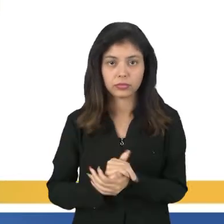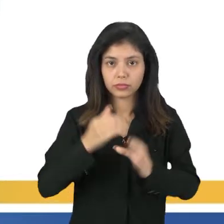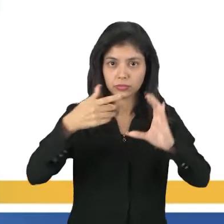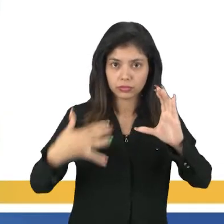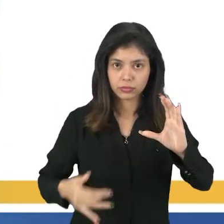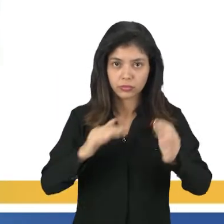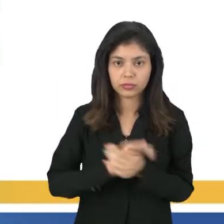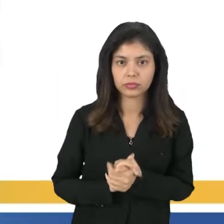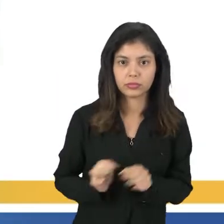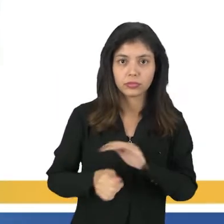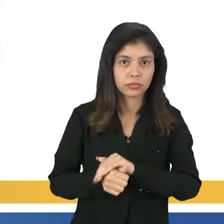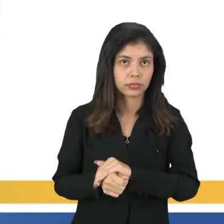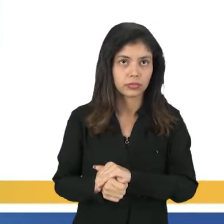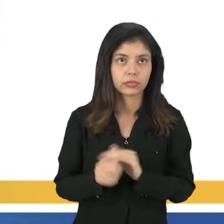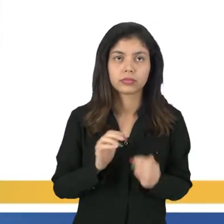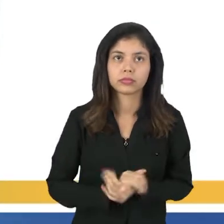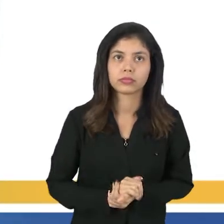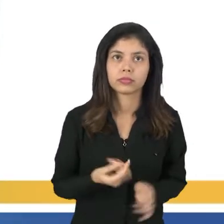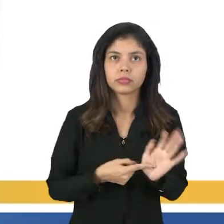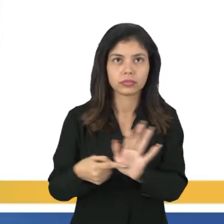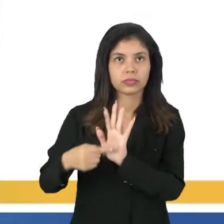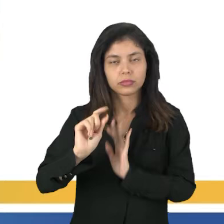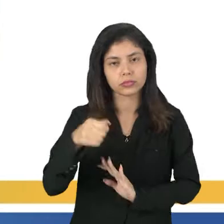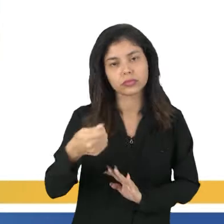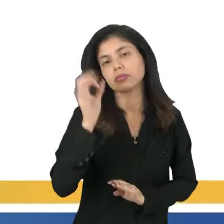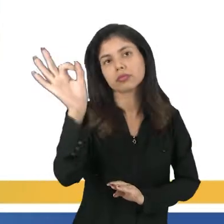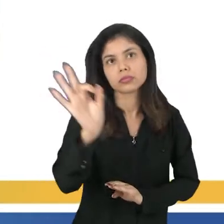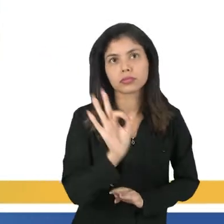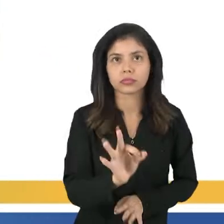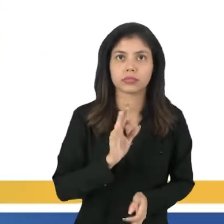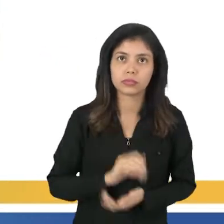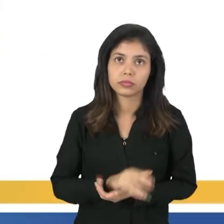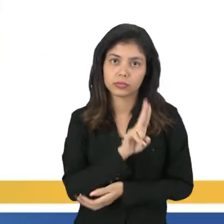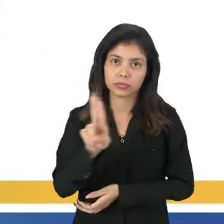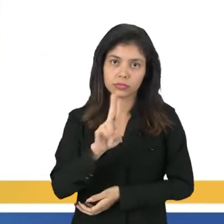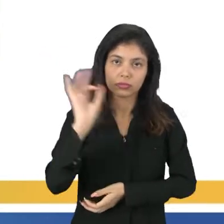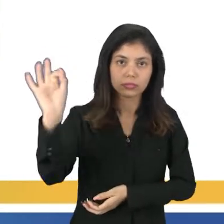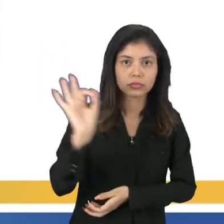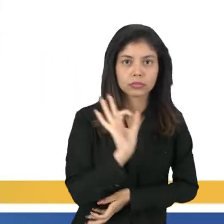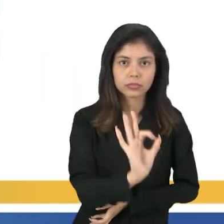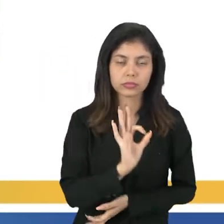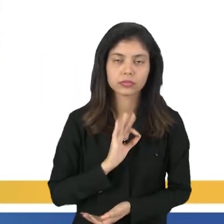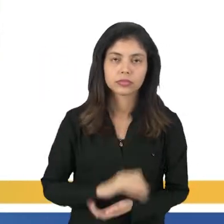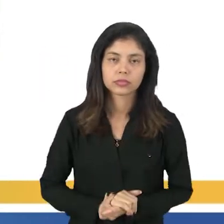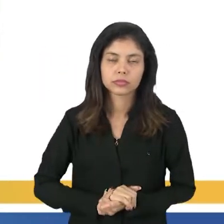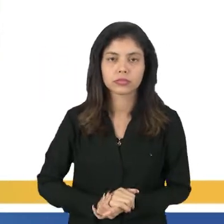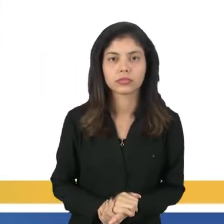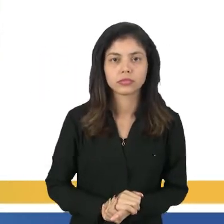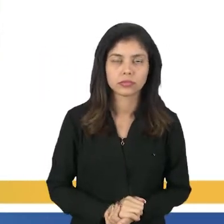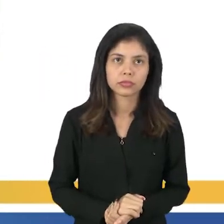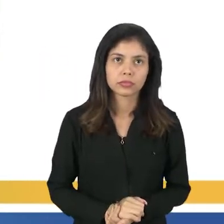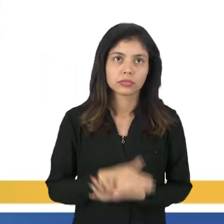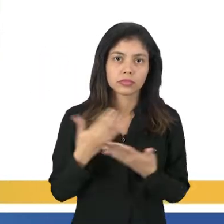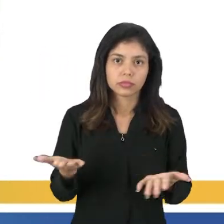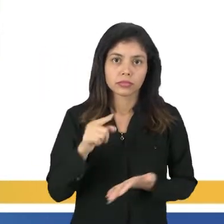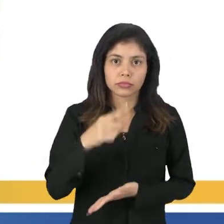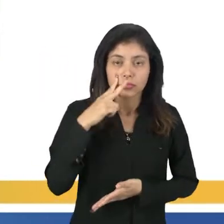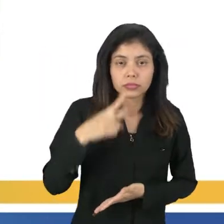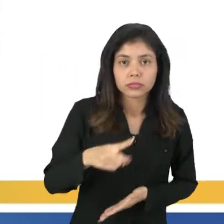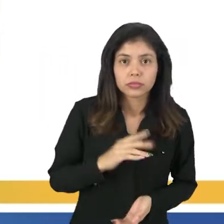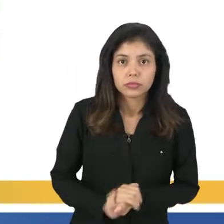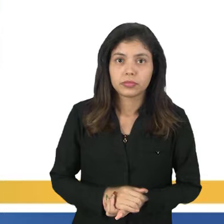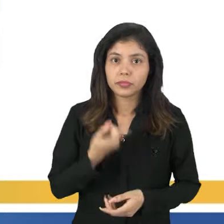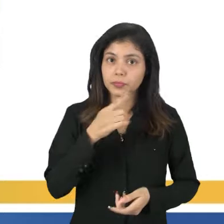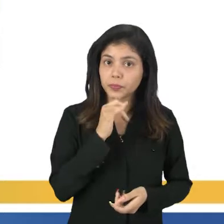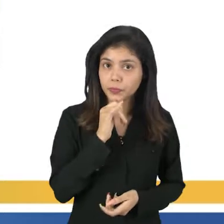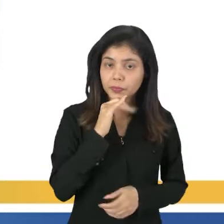de tartarugas. A representação usando este símbolo é chamado de porcentagem. Então, aqui a gente vê